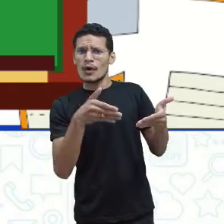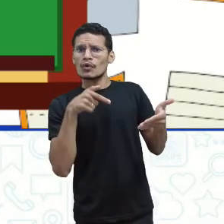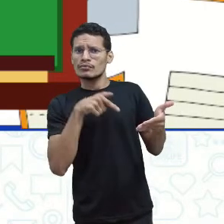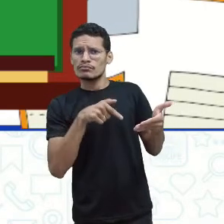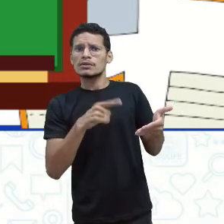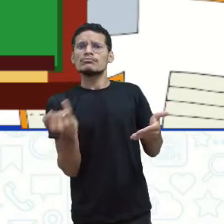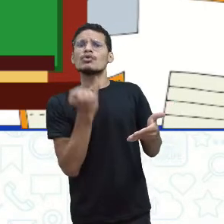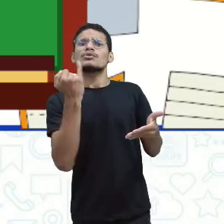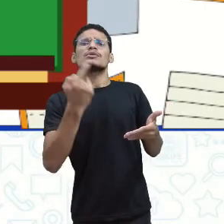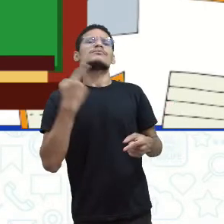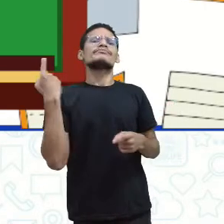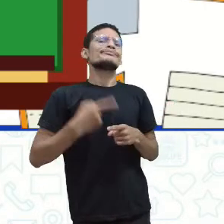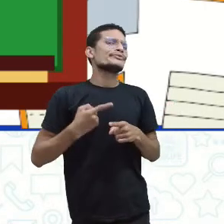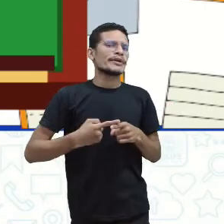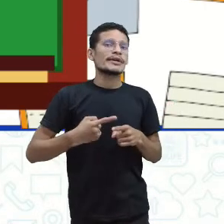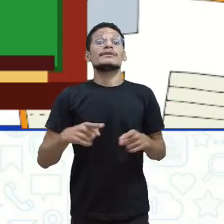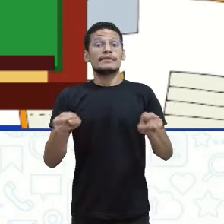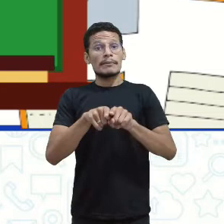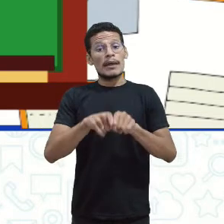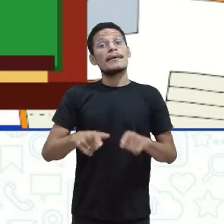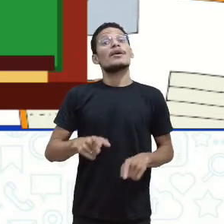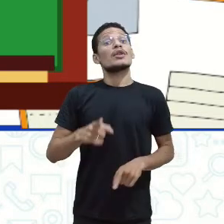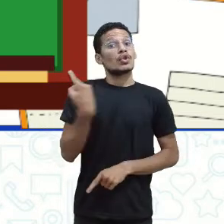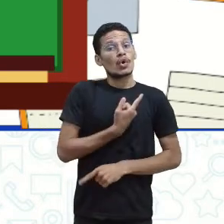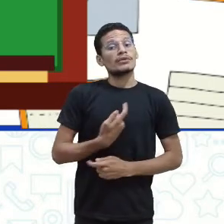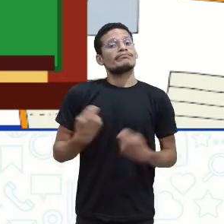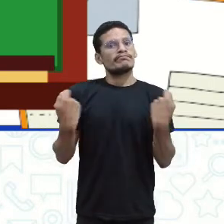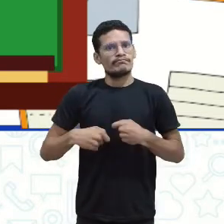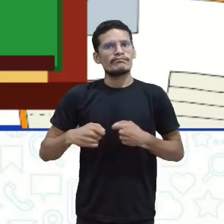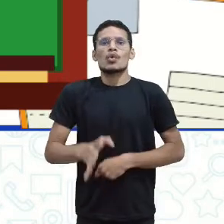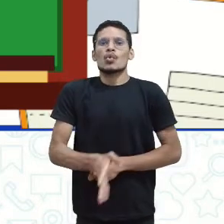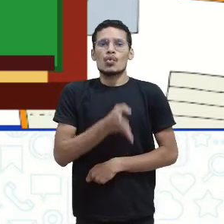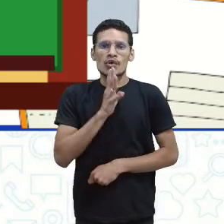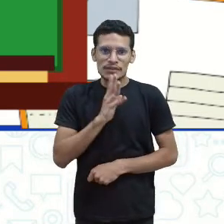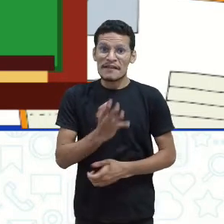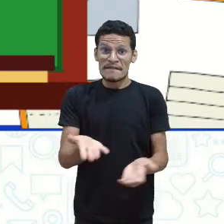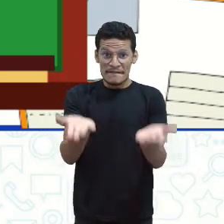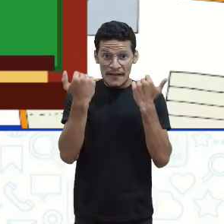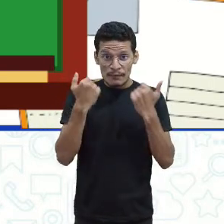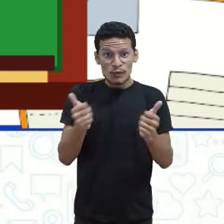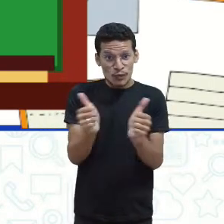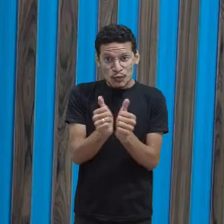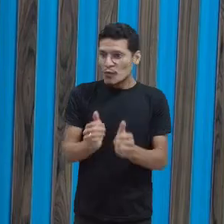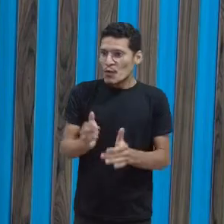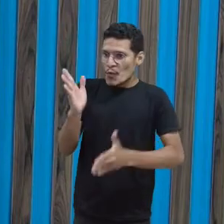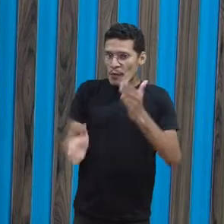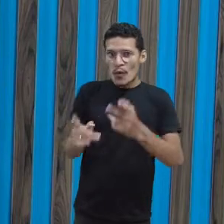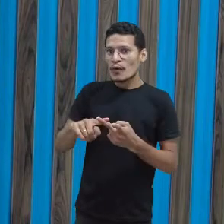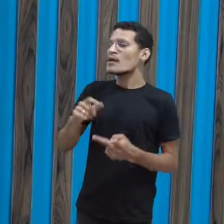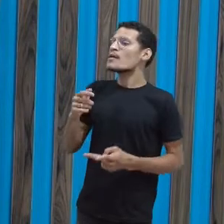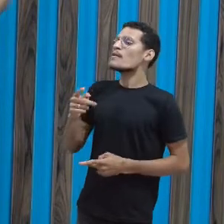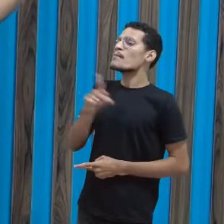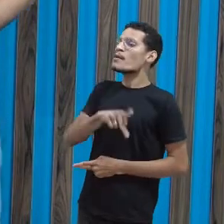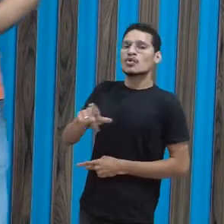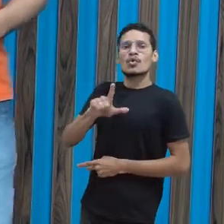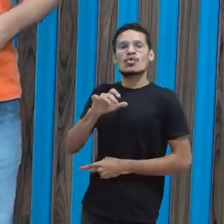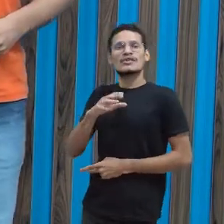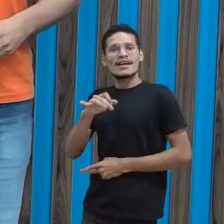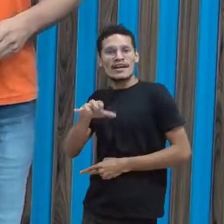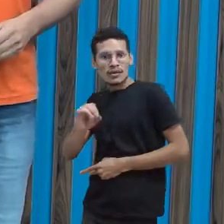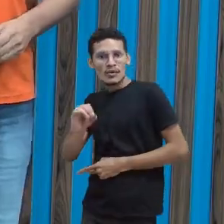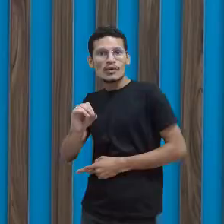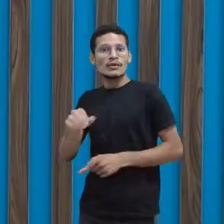da legislação trabalhista e a necessidade de conhecê-la, né? Então, vamos nessa, robozinho. Professor